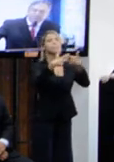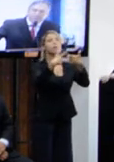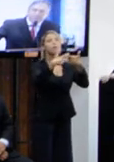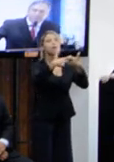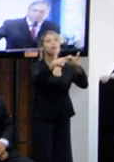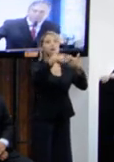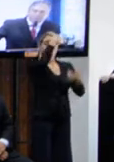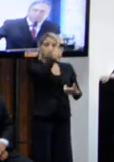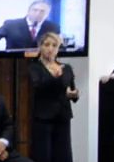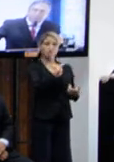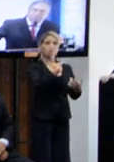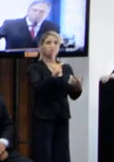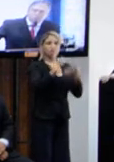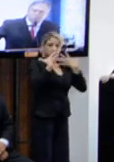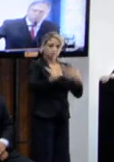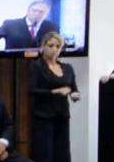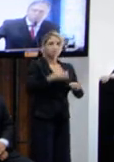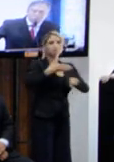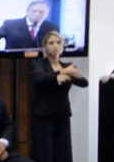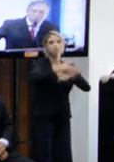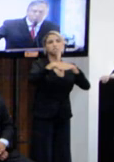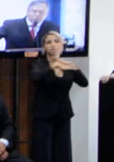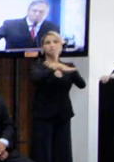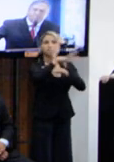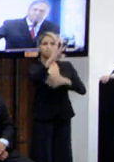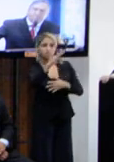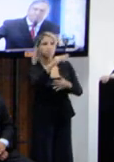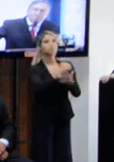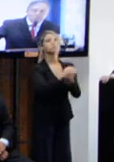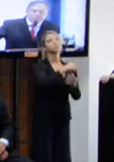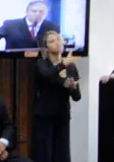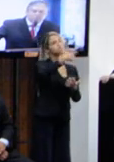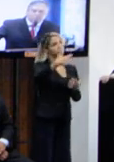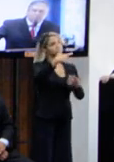cidade no dia 18 de julho de 2018,